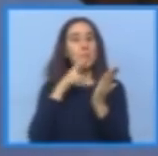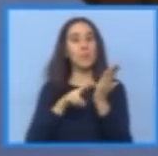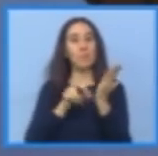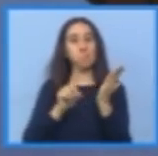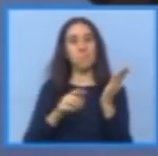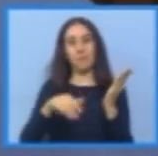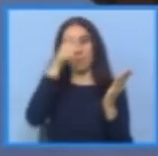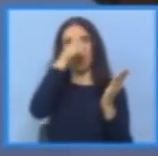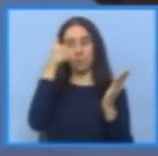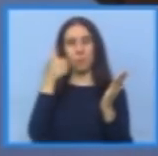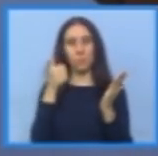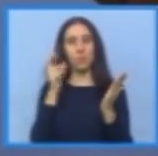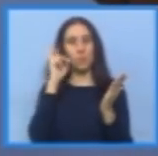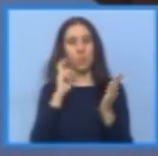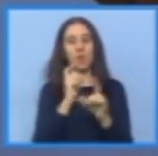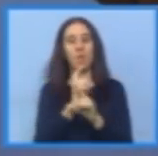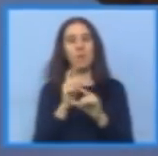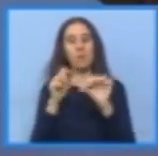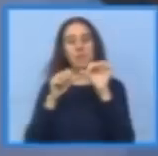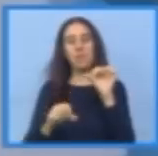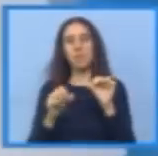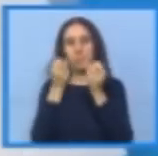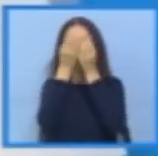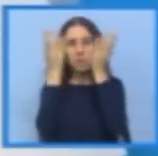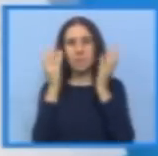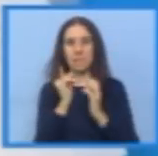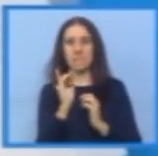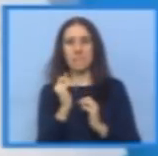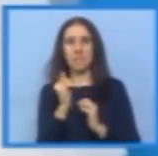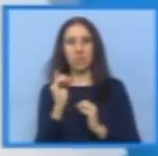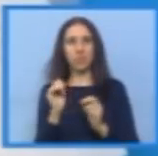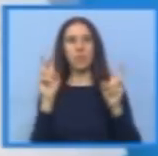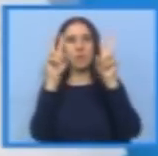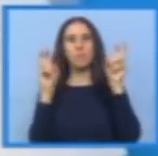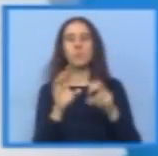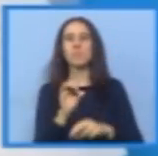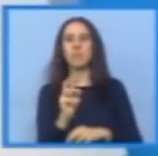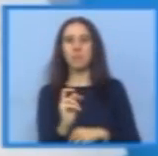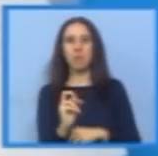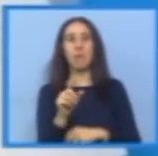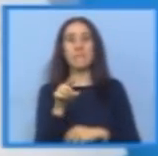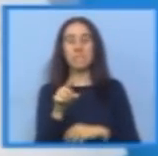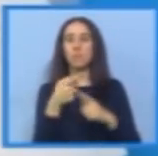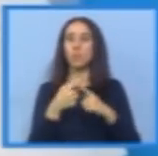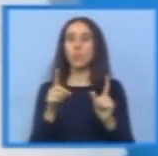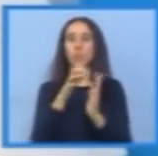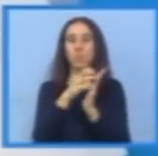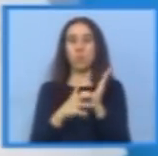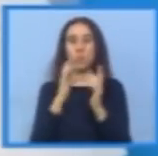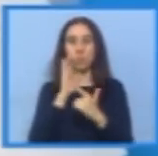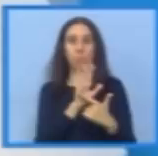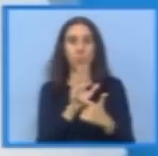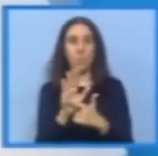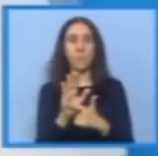é da profecia de Isaías, no capítulo 63. Aí é um outro dinamismo que o texto apresenta. Ó,